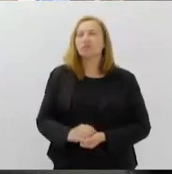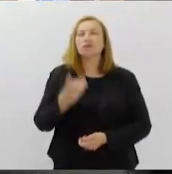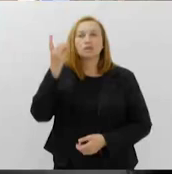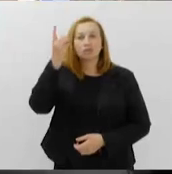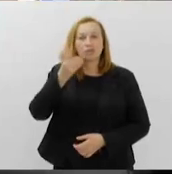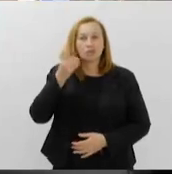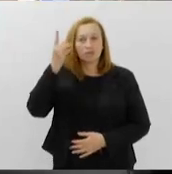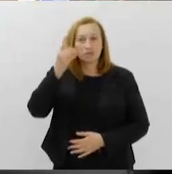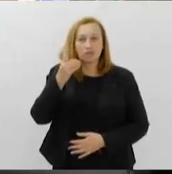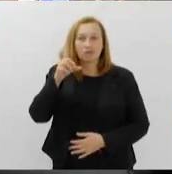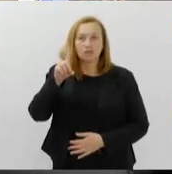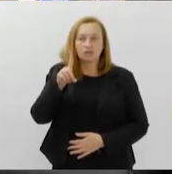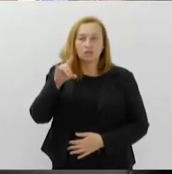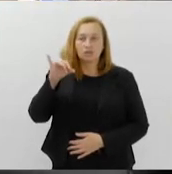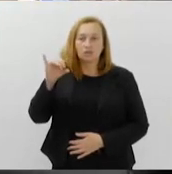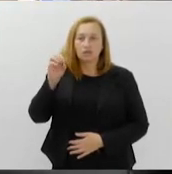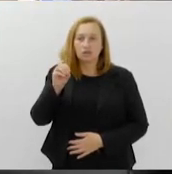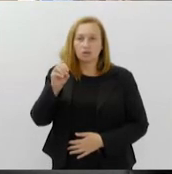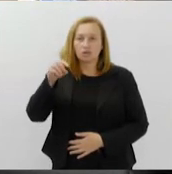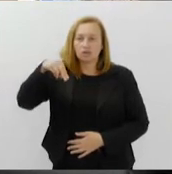deputado Dionísio Lins,